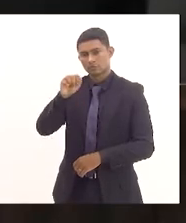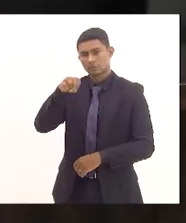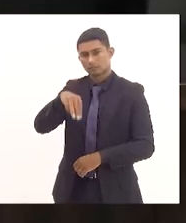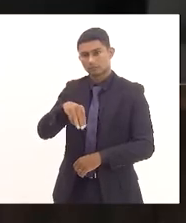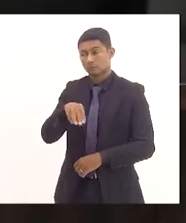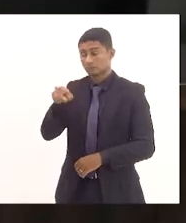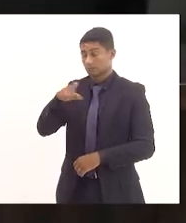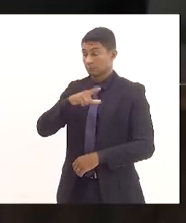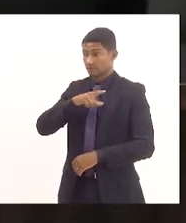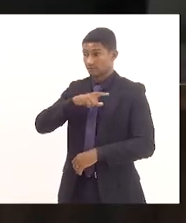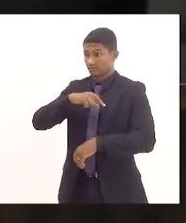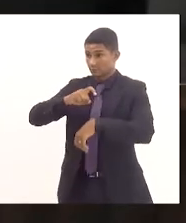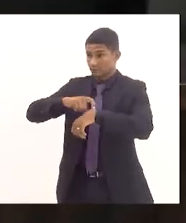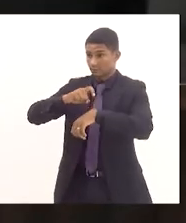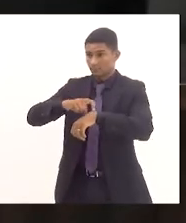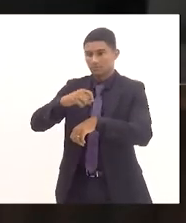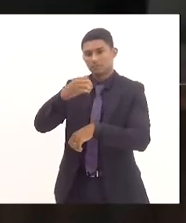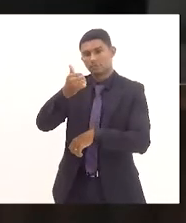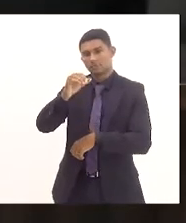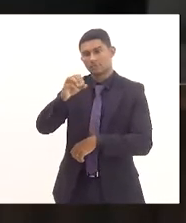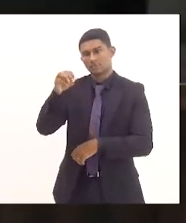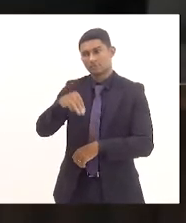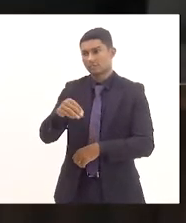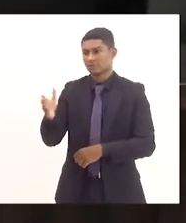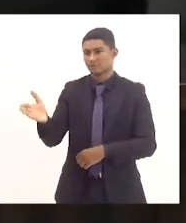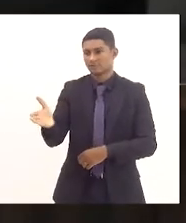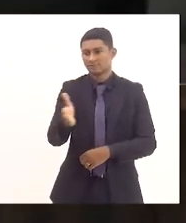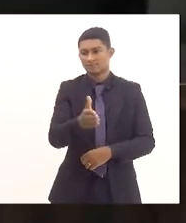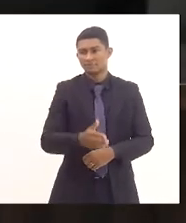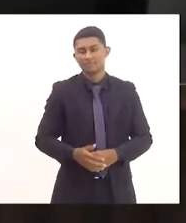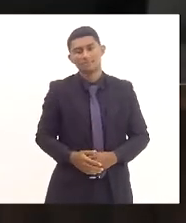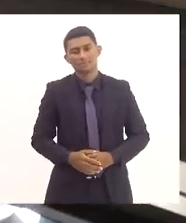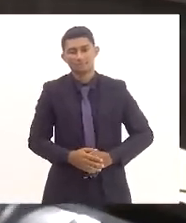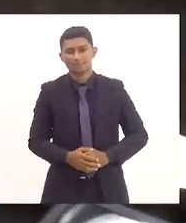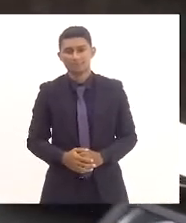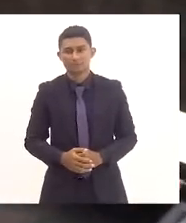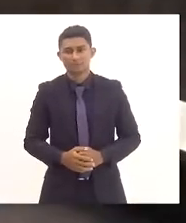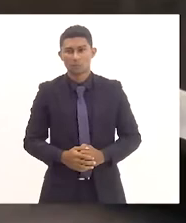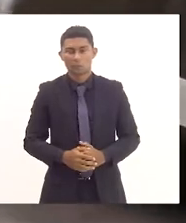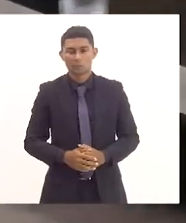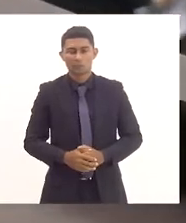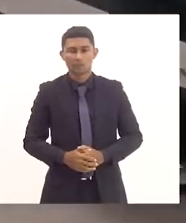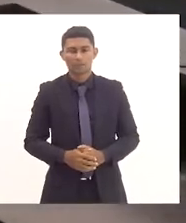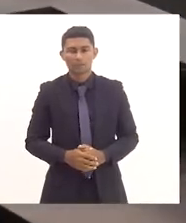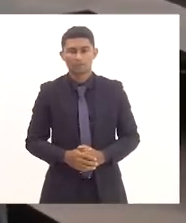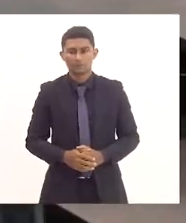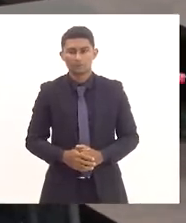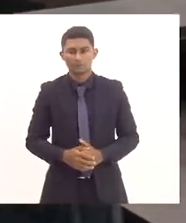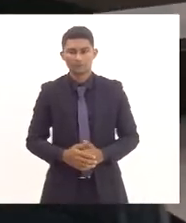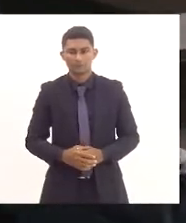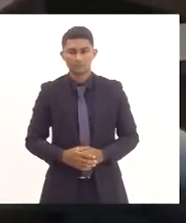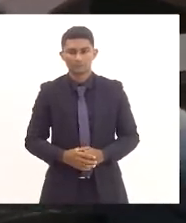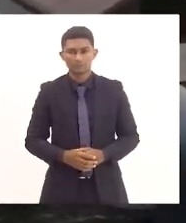dispõe dos 10 minutos regimentais e E aí